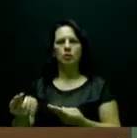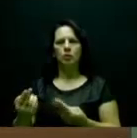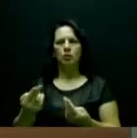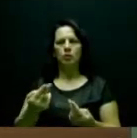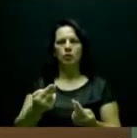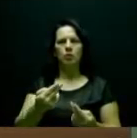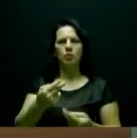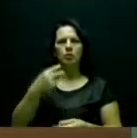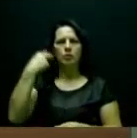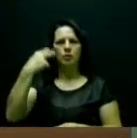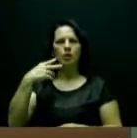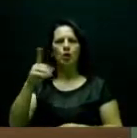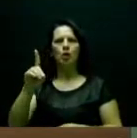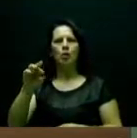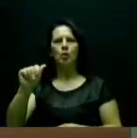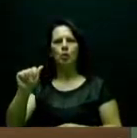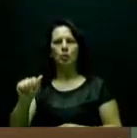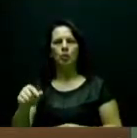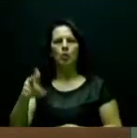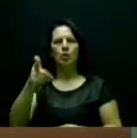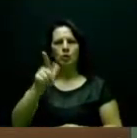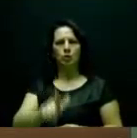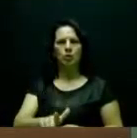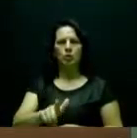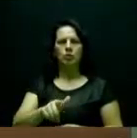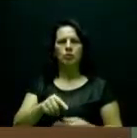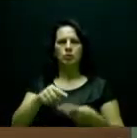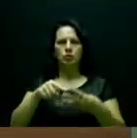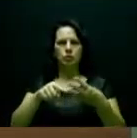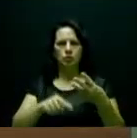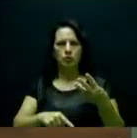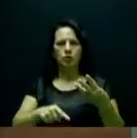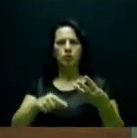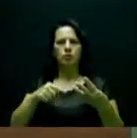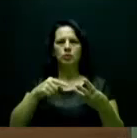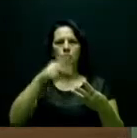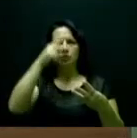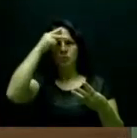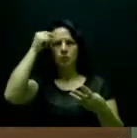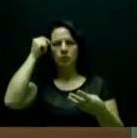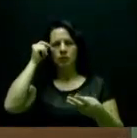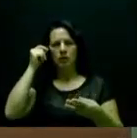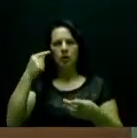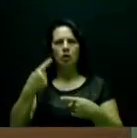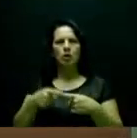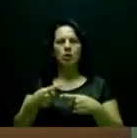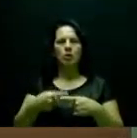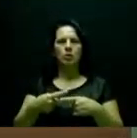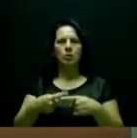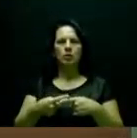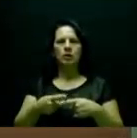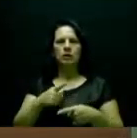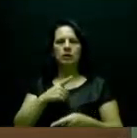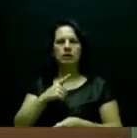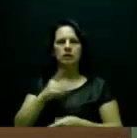vereador Doda e tantos outros, na verdade, ficam na alça de mira, porque vocês